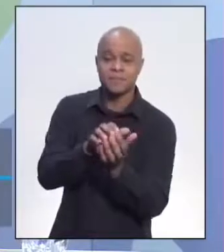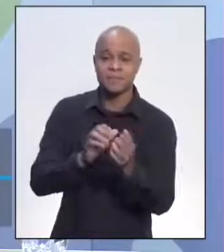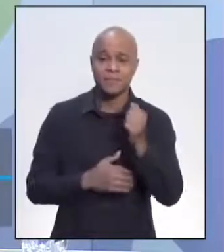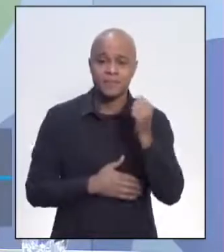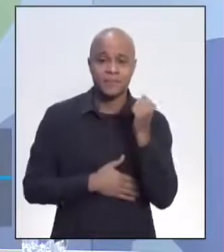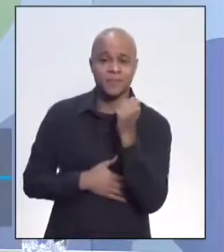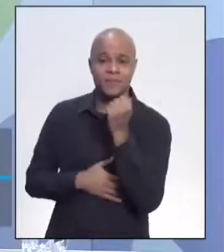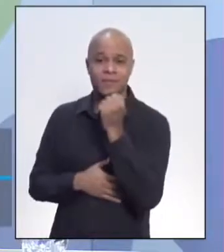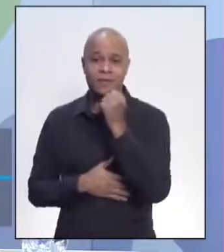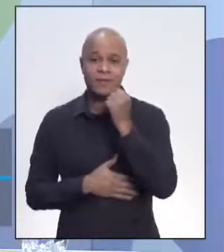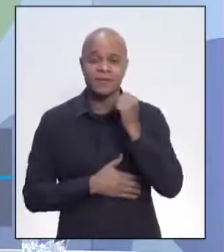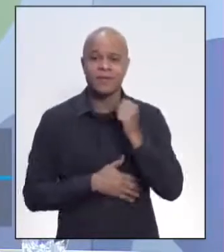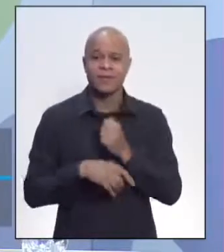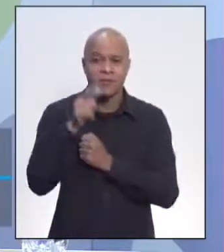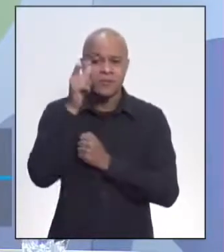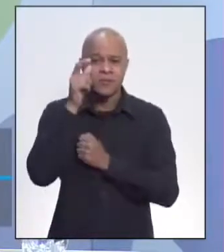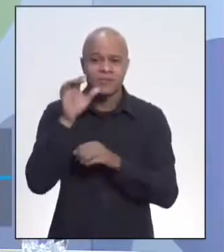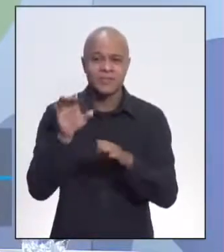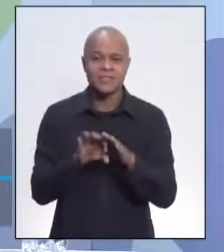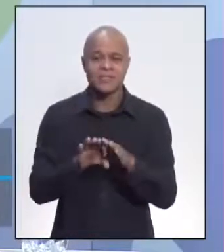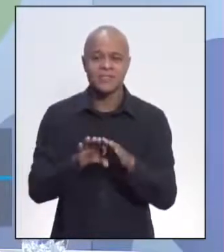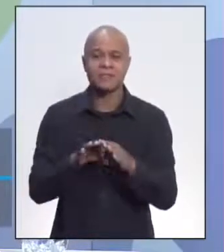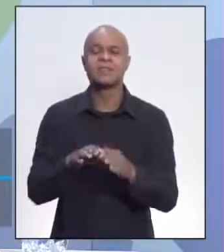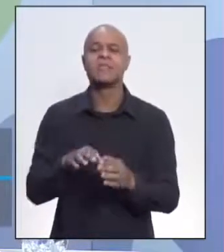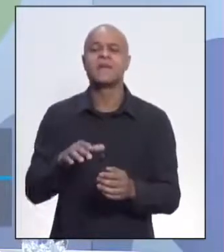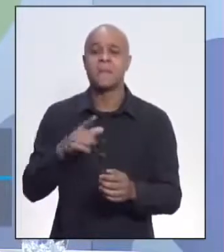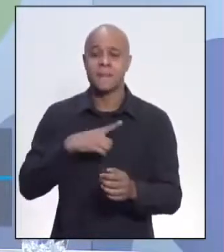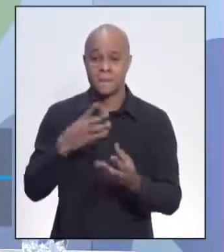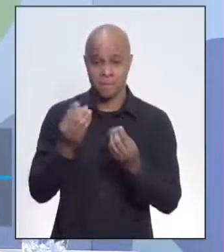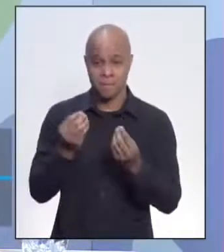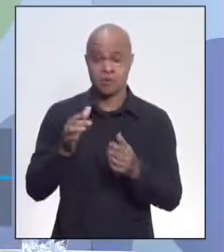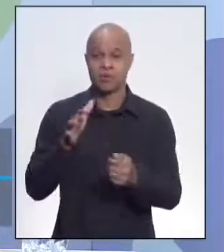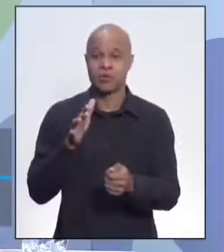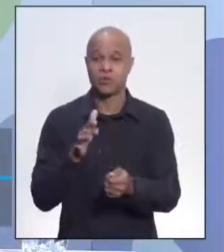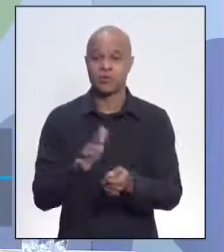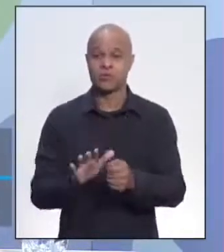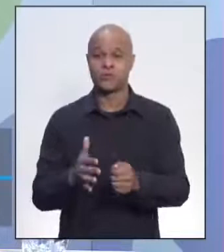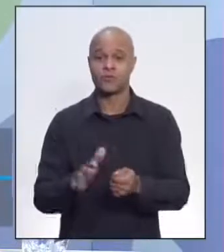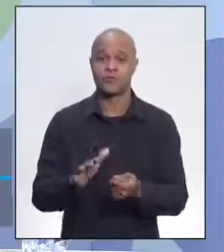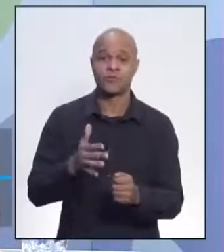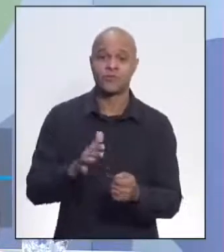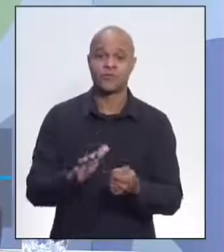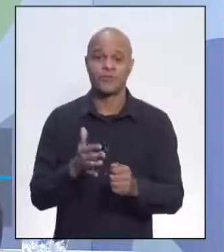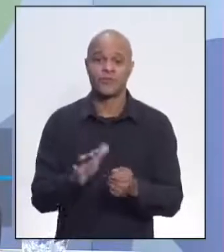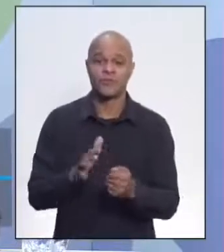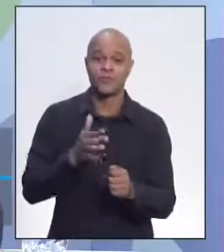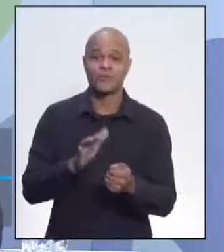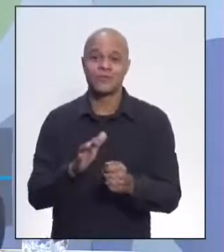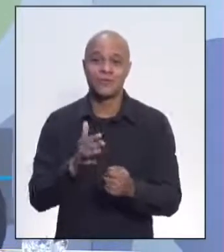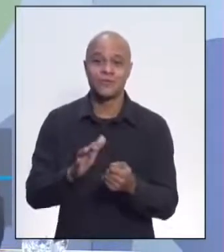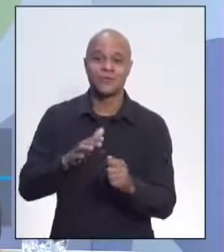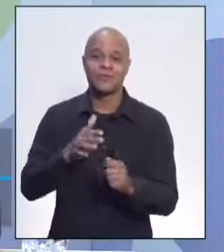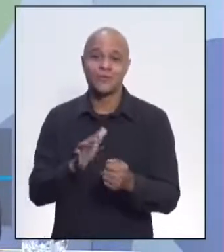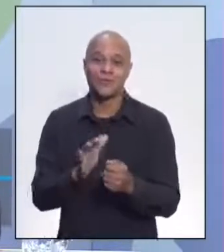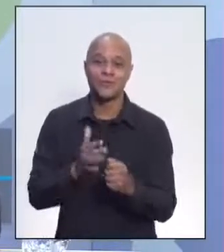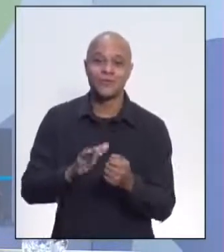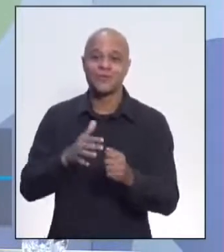de embolada, a gente observa a batida forte do pandeiro. O pandeiro aí é o instrumento musical que mais,